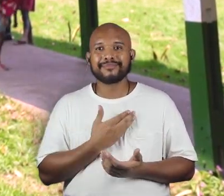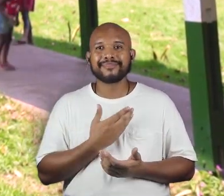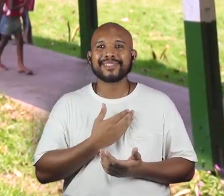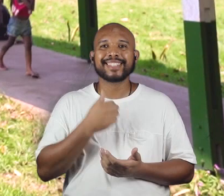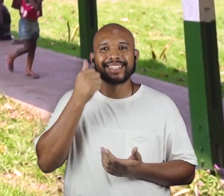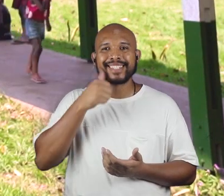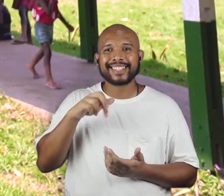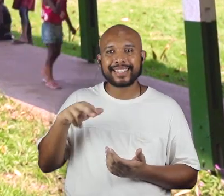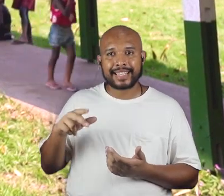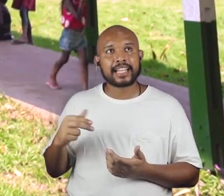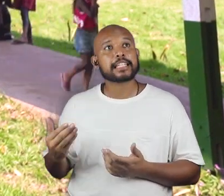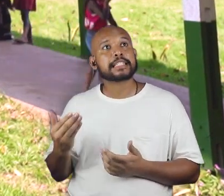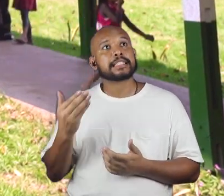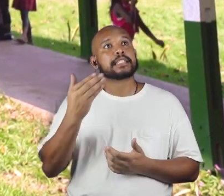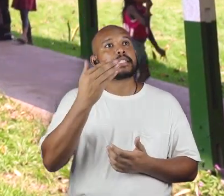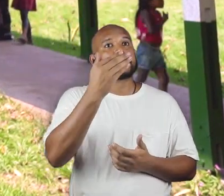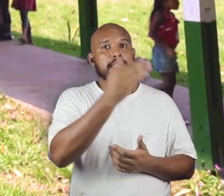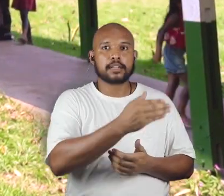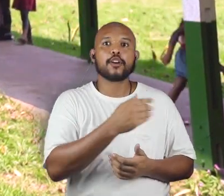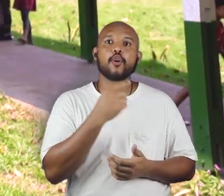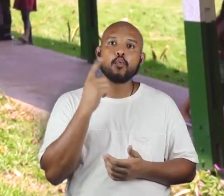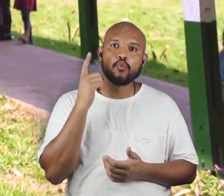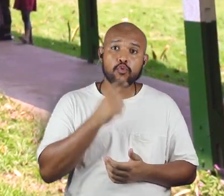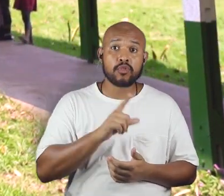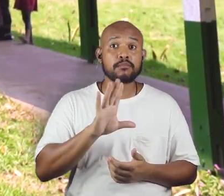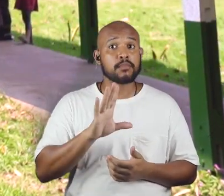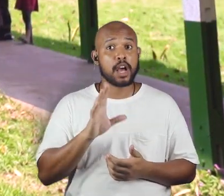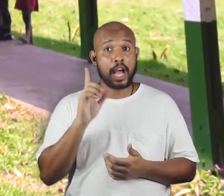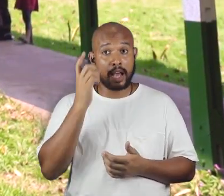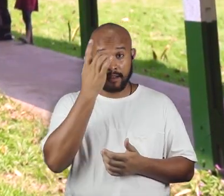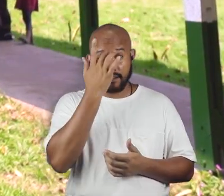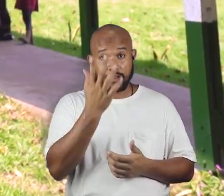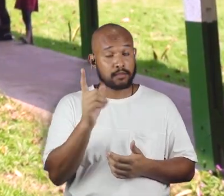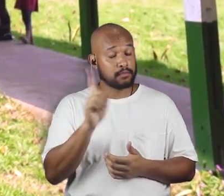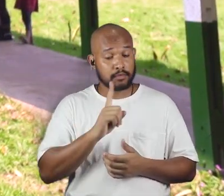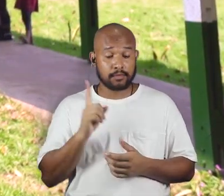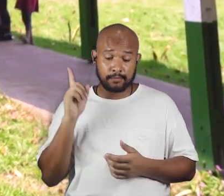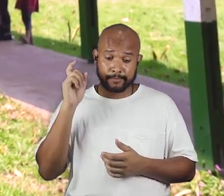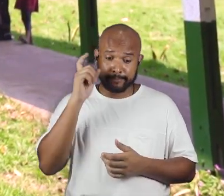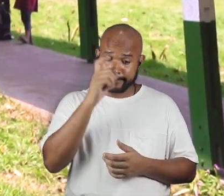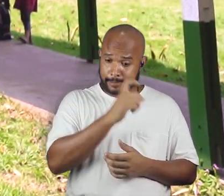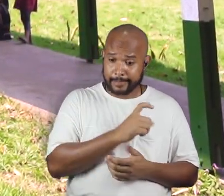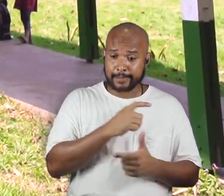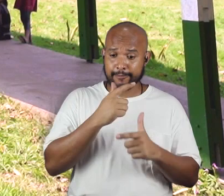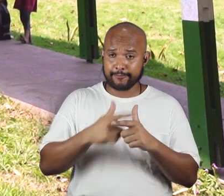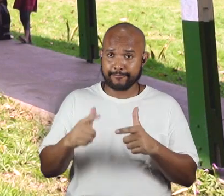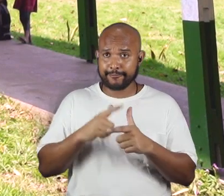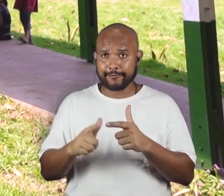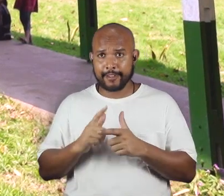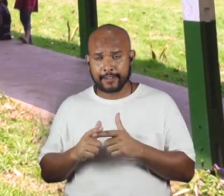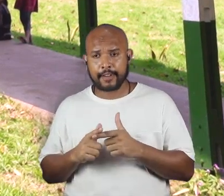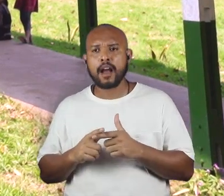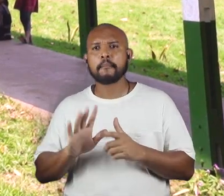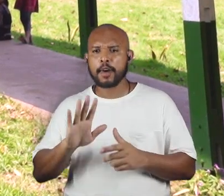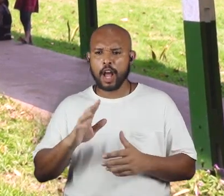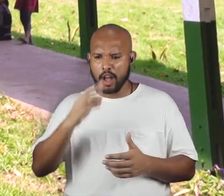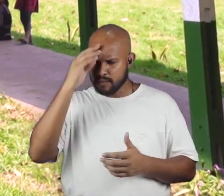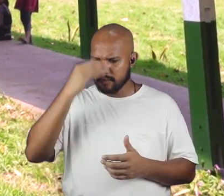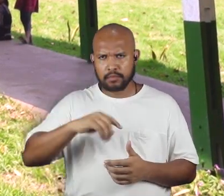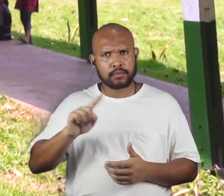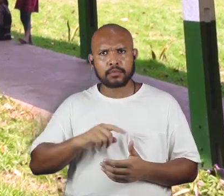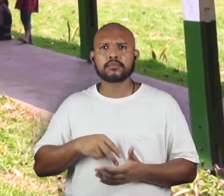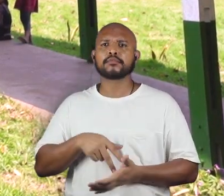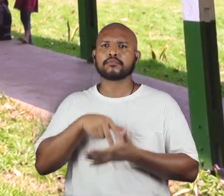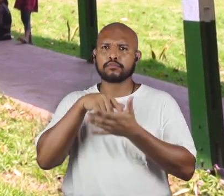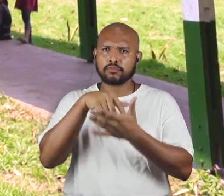ali em Marabá. E hoje, minha irmã tem essa condição, está tendo essa condição de ir, mas eu sei que com todo o